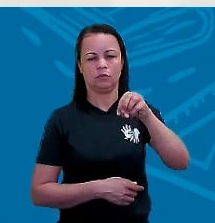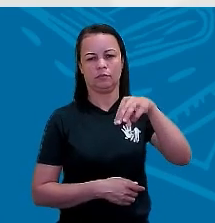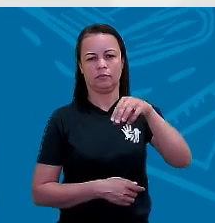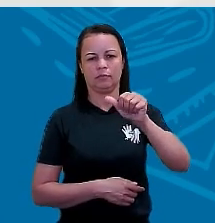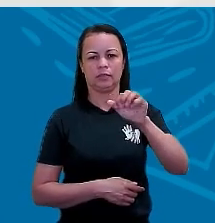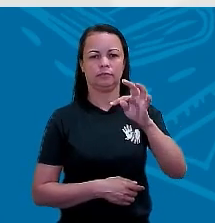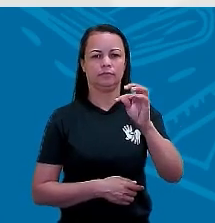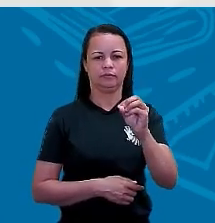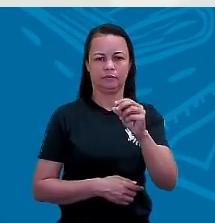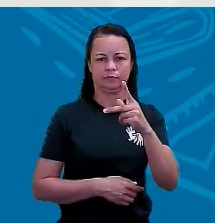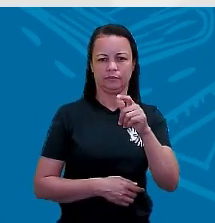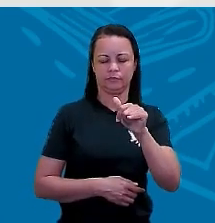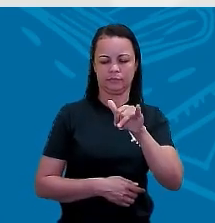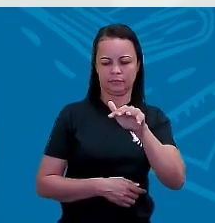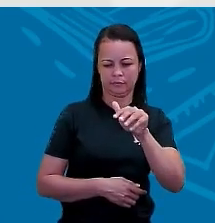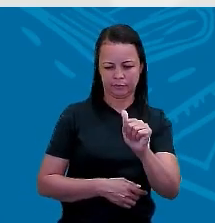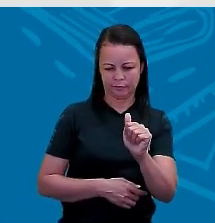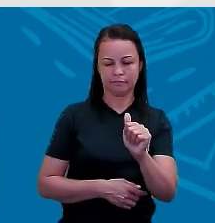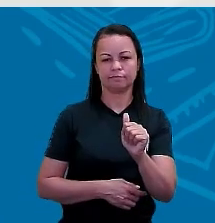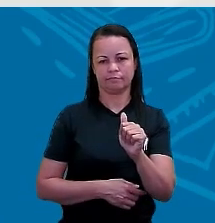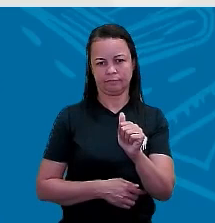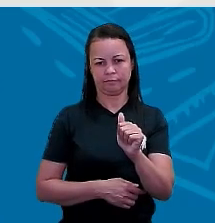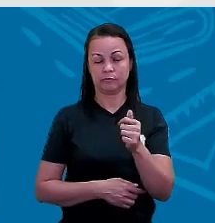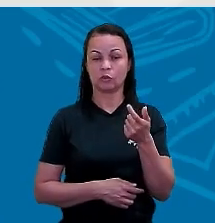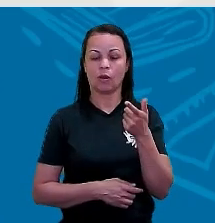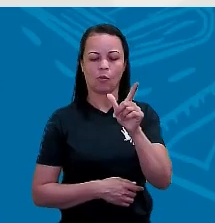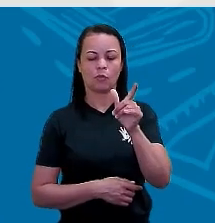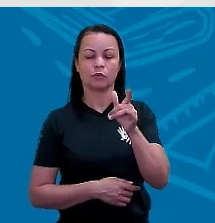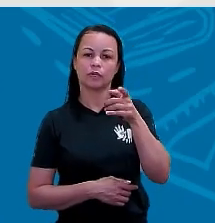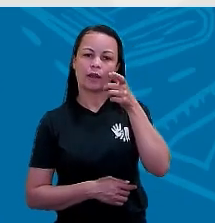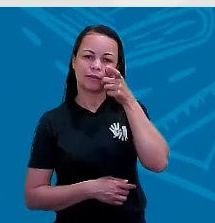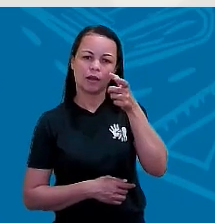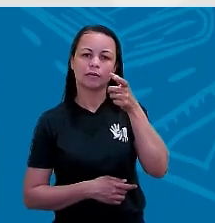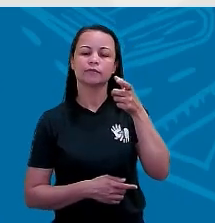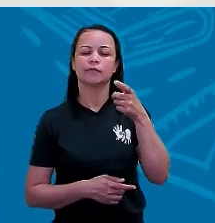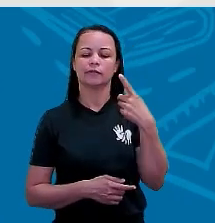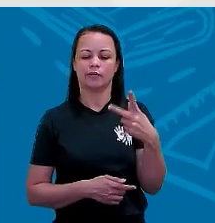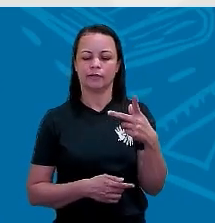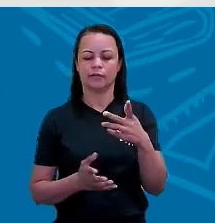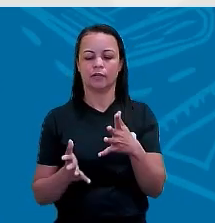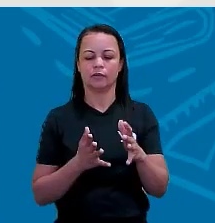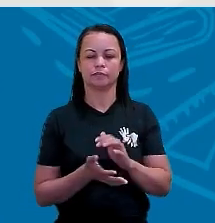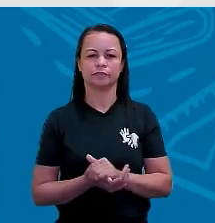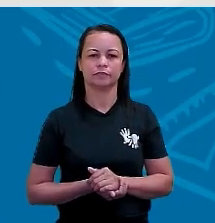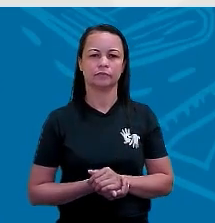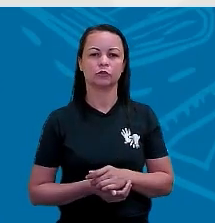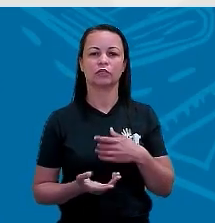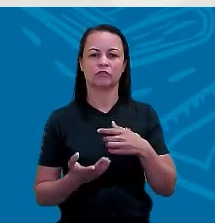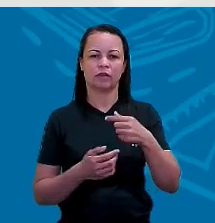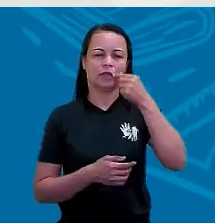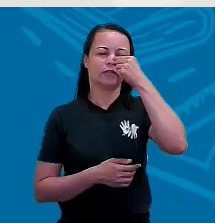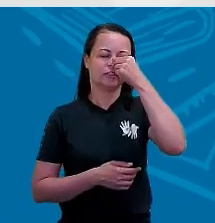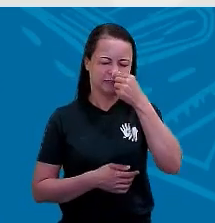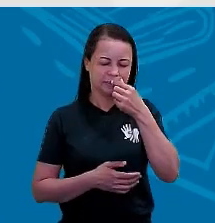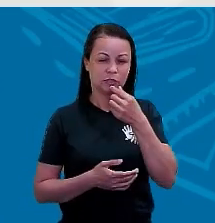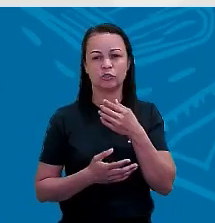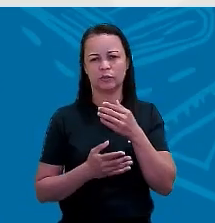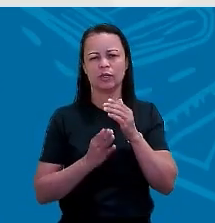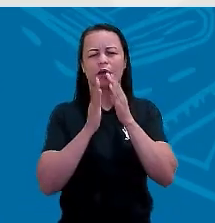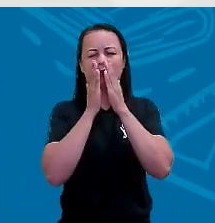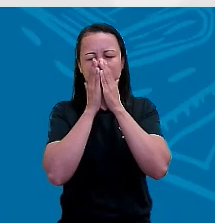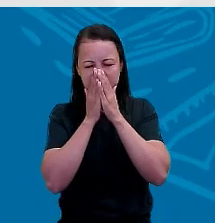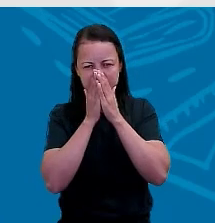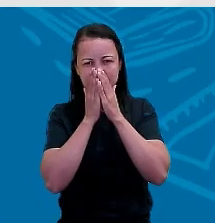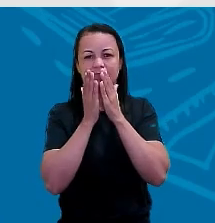onomatopeia. Outra onomatopeia bem interessante aqui é quando a gente faz assim o atim, atim.